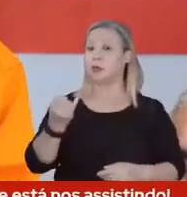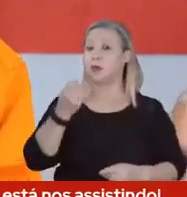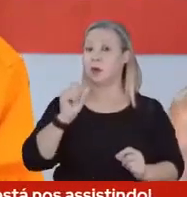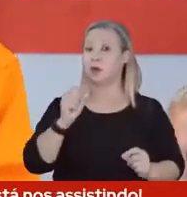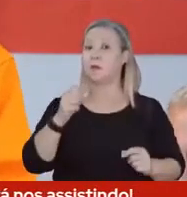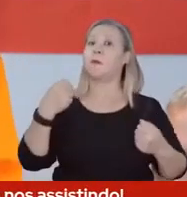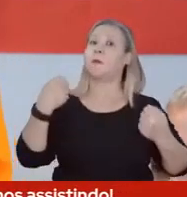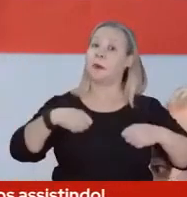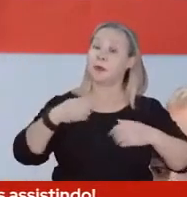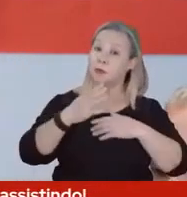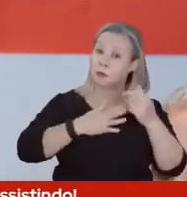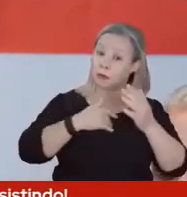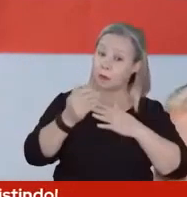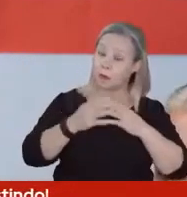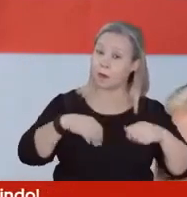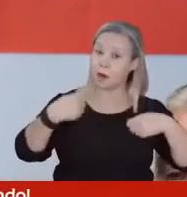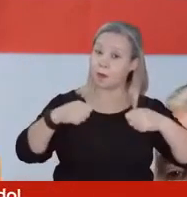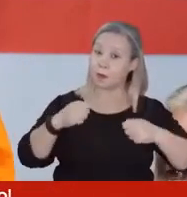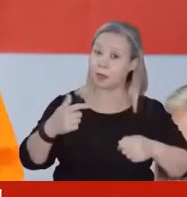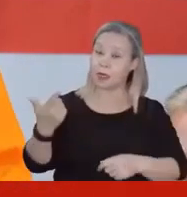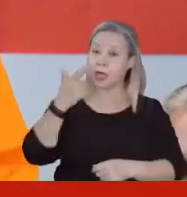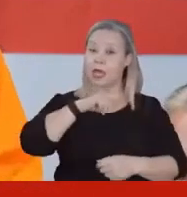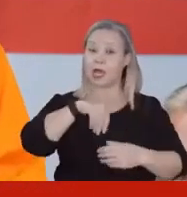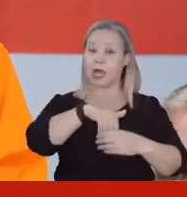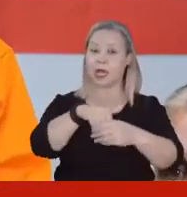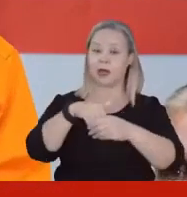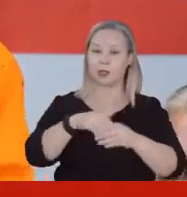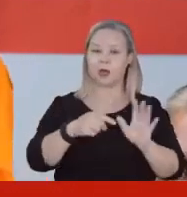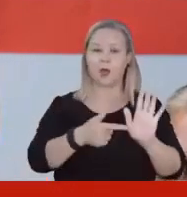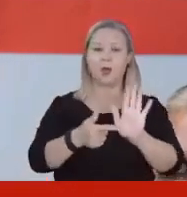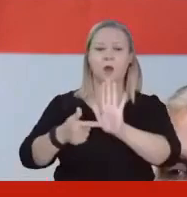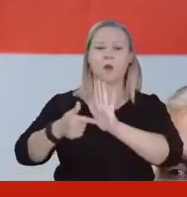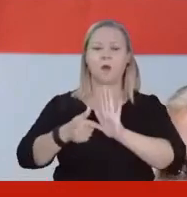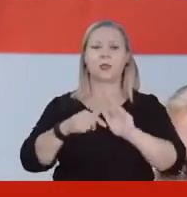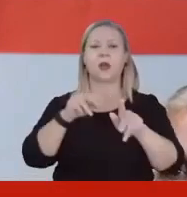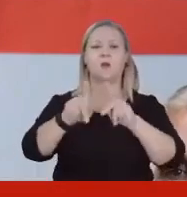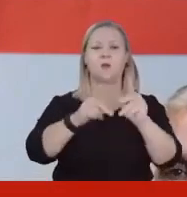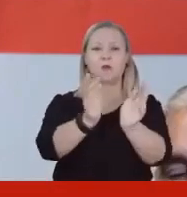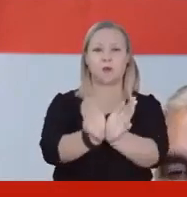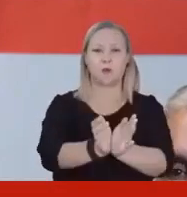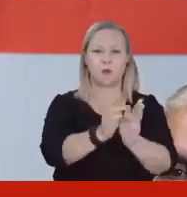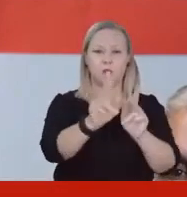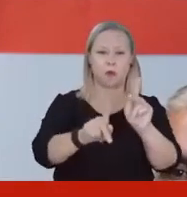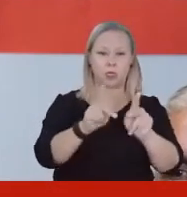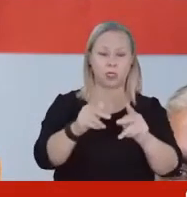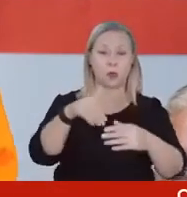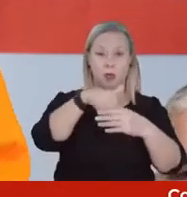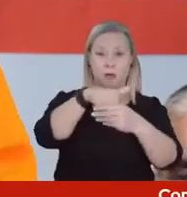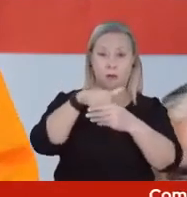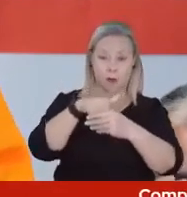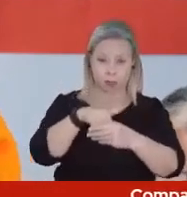Nós temos que mostrar para aquela parcela da população que vota pelo desenrolar